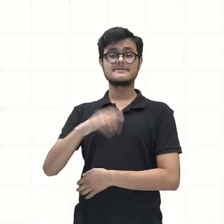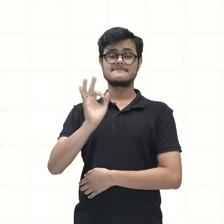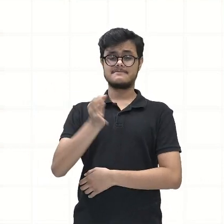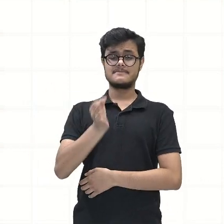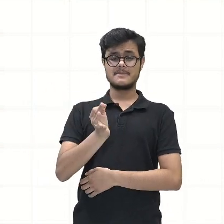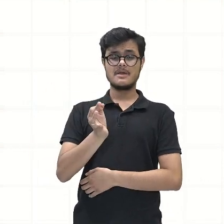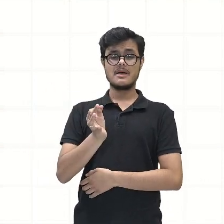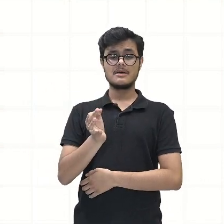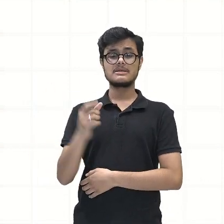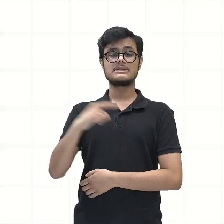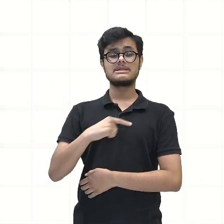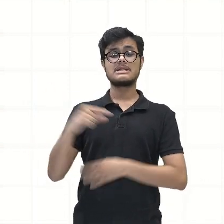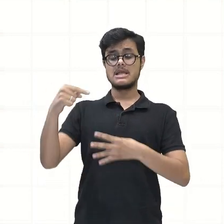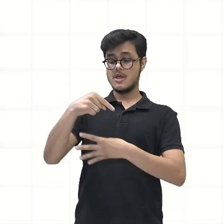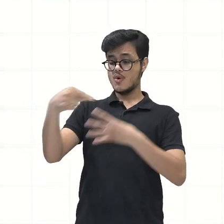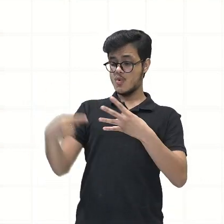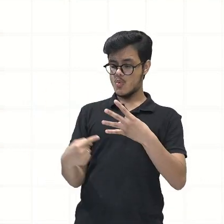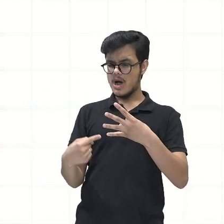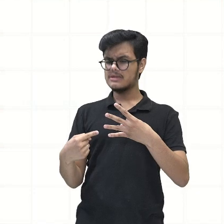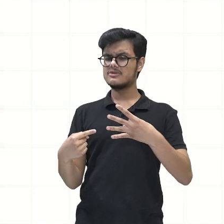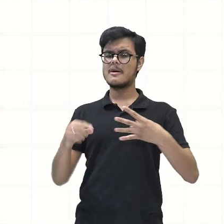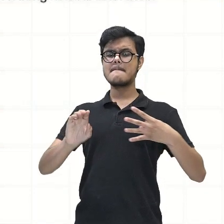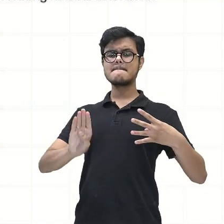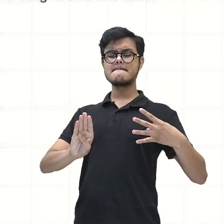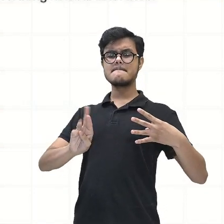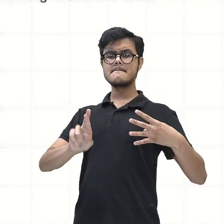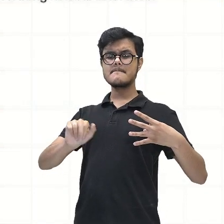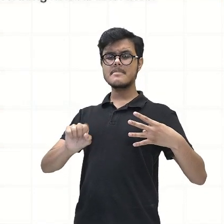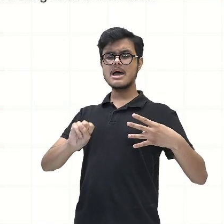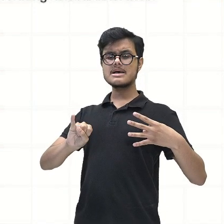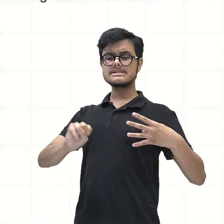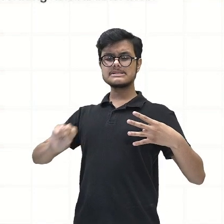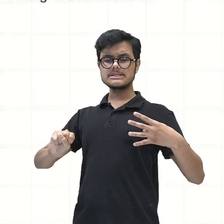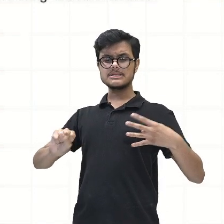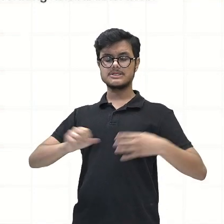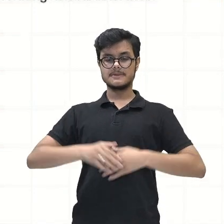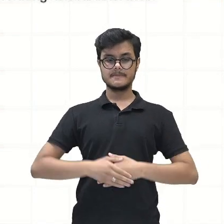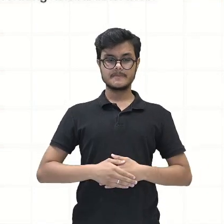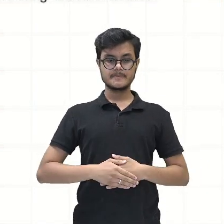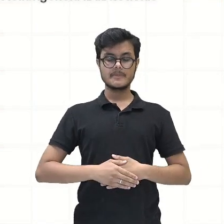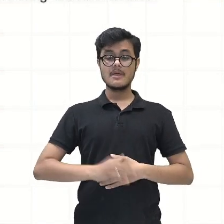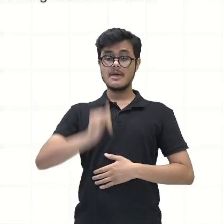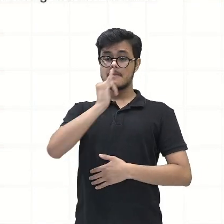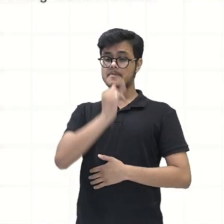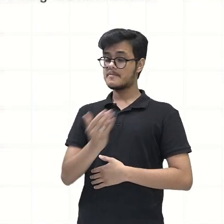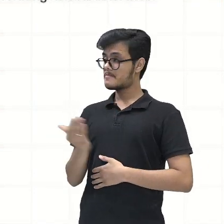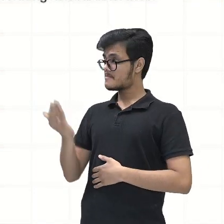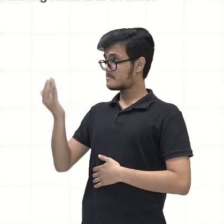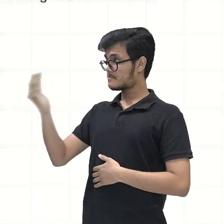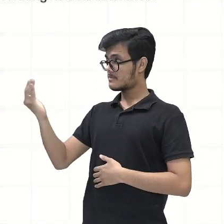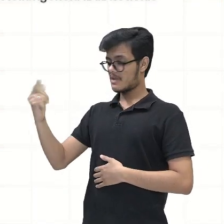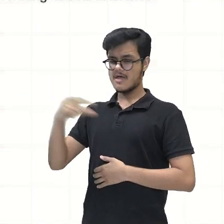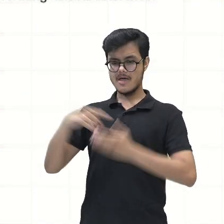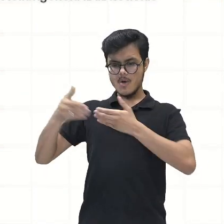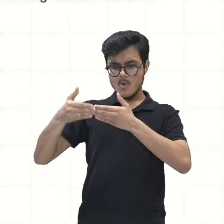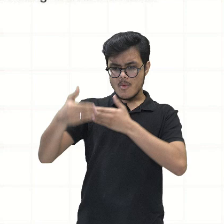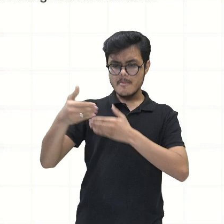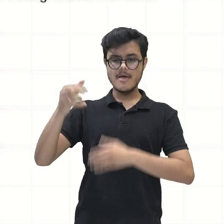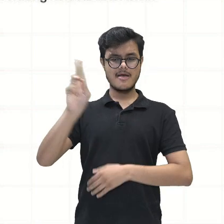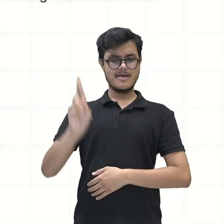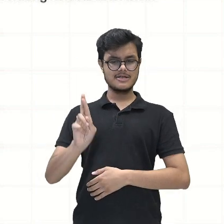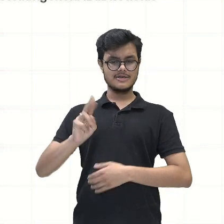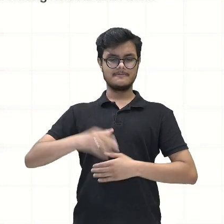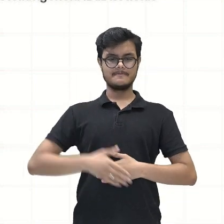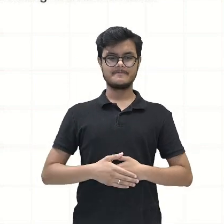aqui, olha, os 4 Brasis, tá bom? Então, vamos iniciar, olha, pelos complexos regionais,